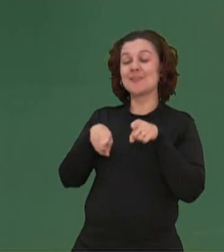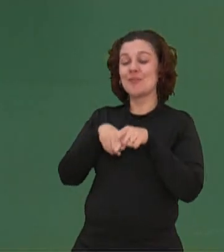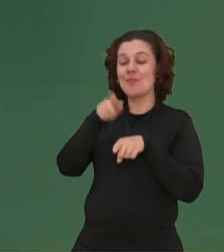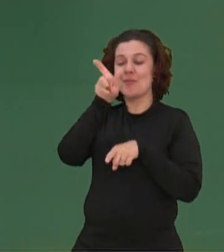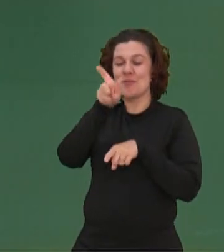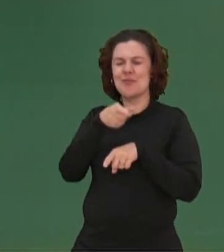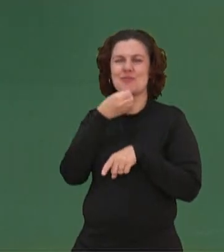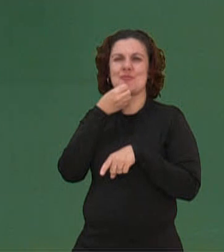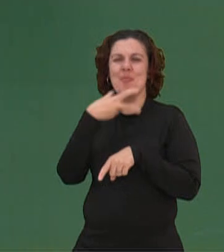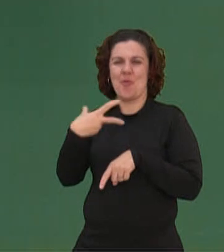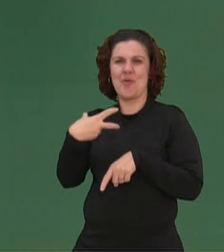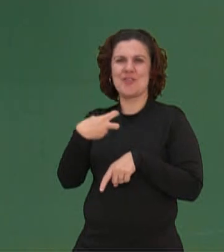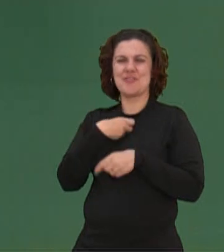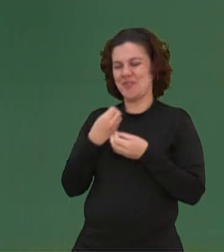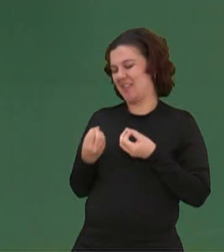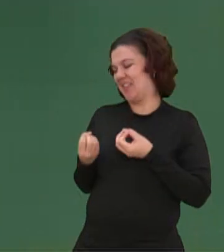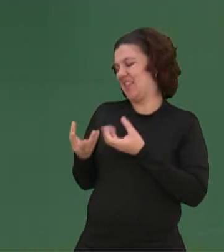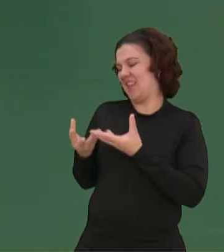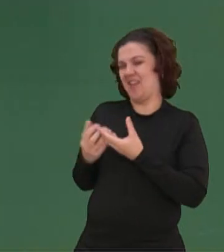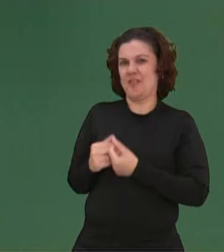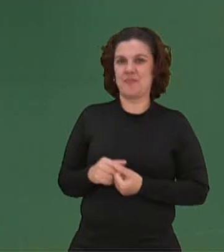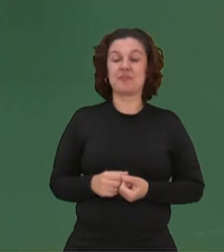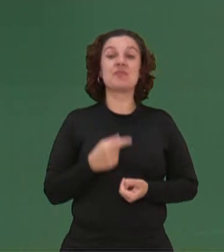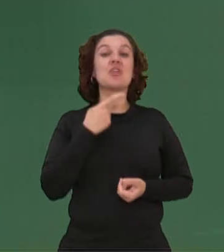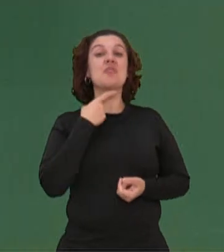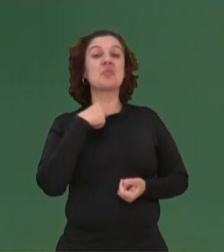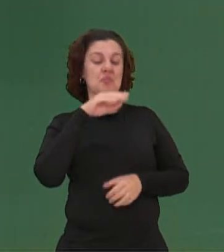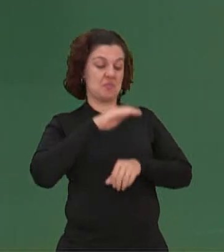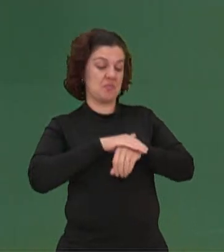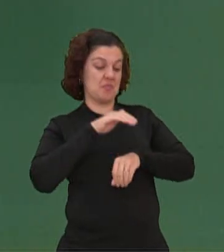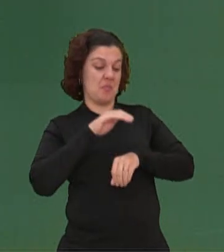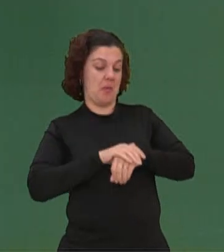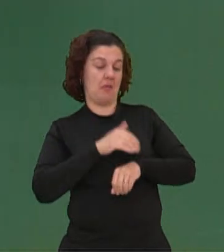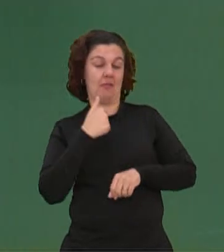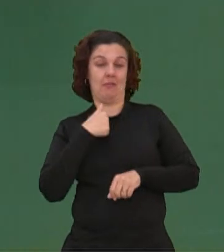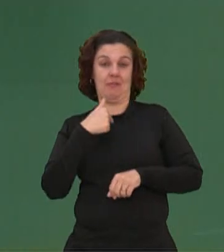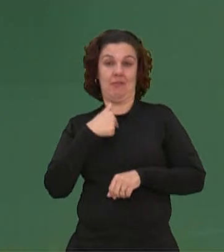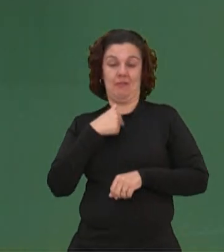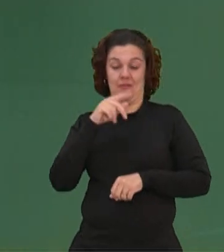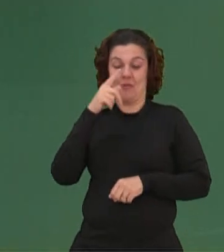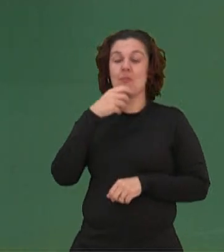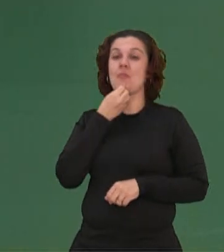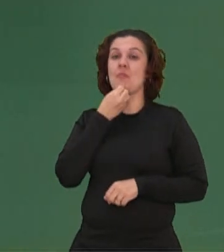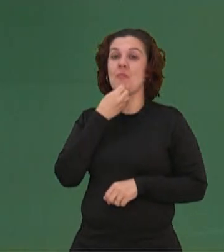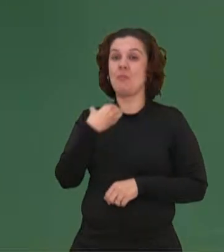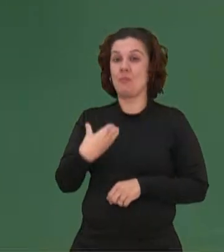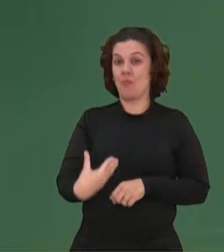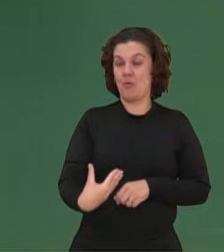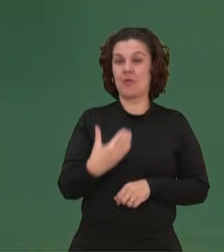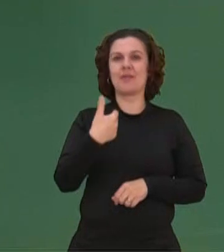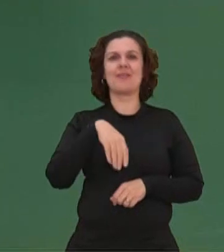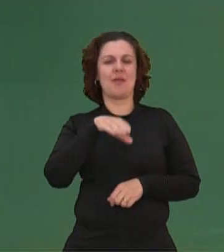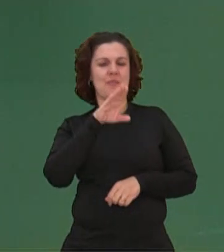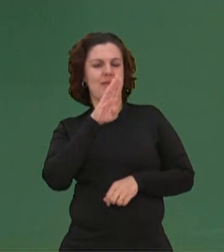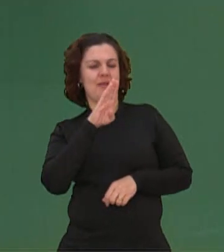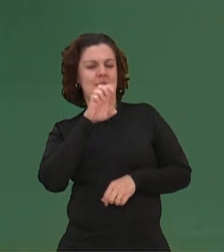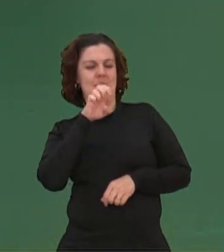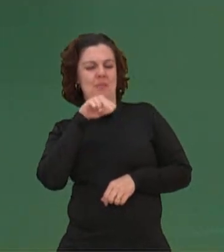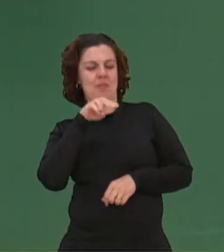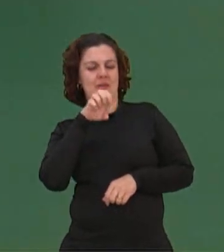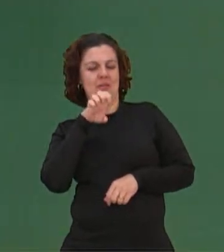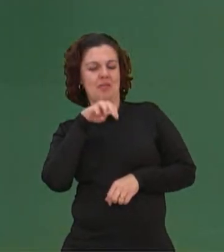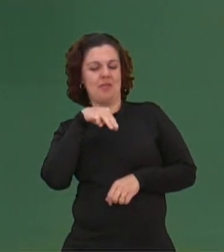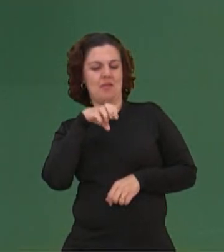próprio Getúlio Vargas. Ele decidiu por vontade própria, por bondade dele, porque ele é um benemérito, aquele que faz o